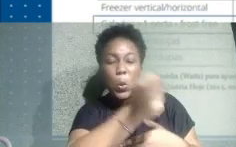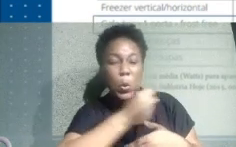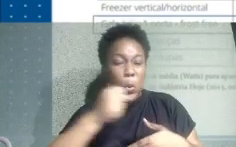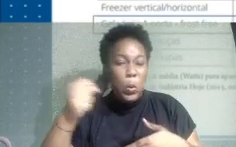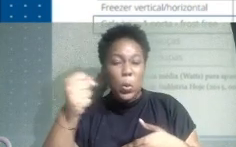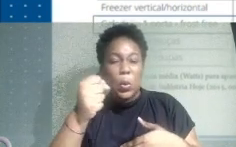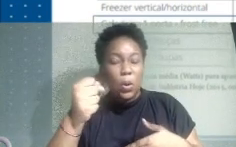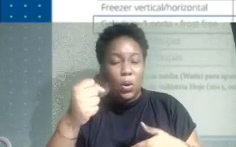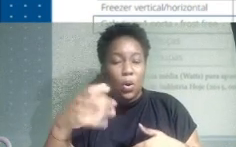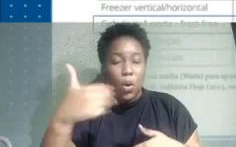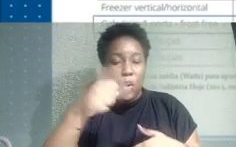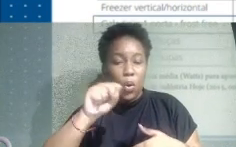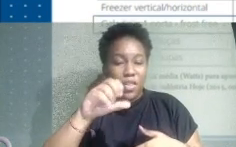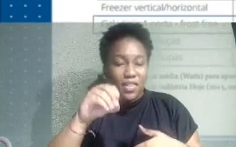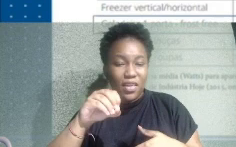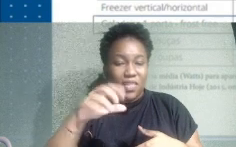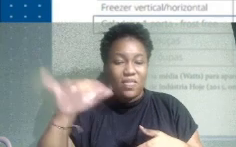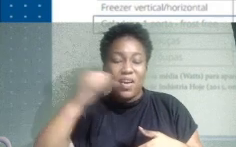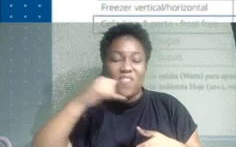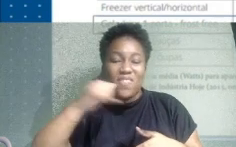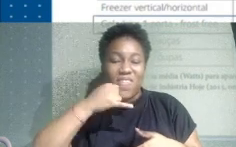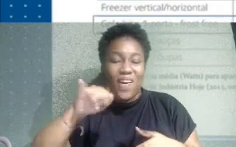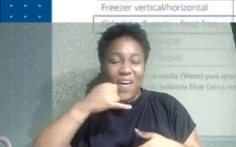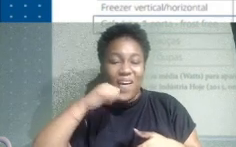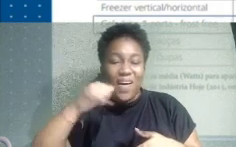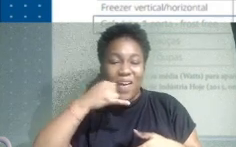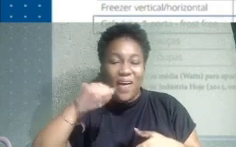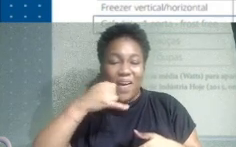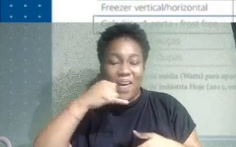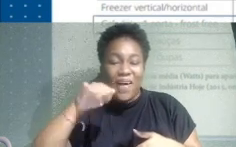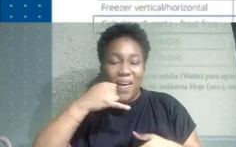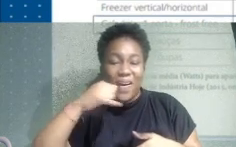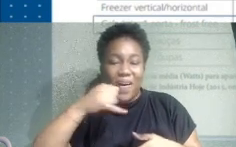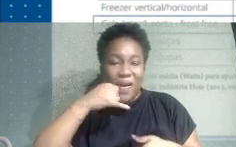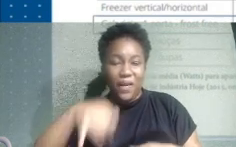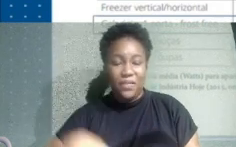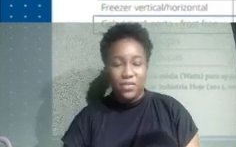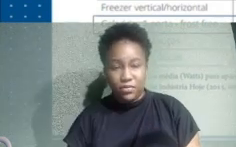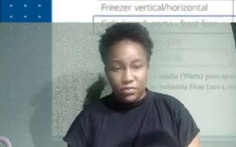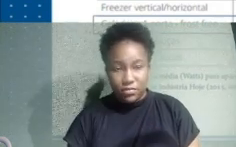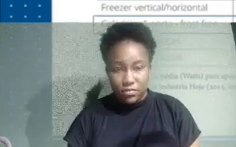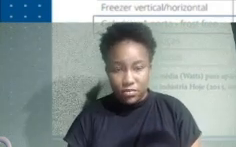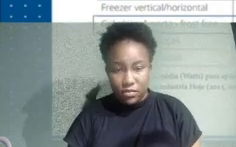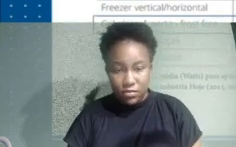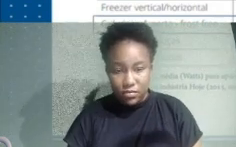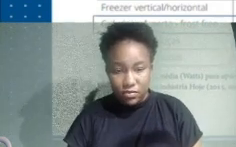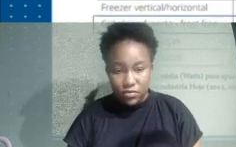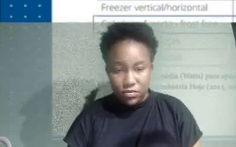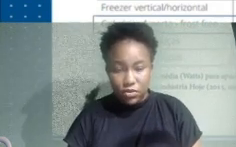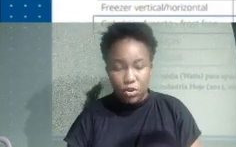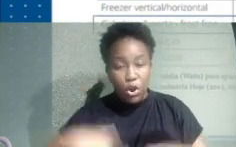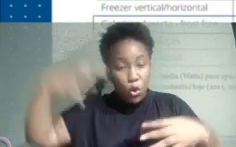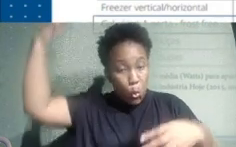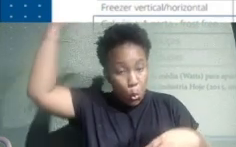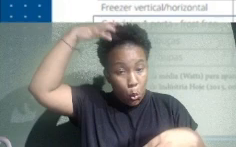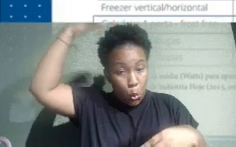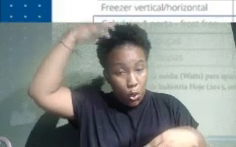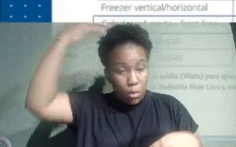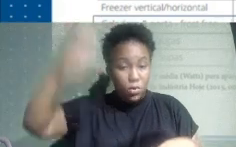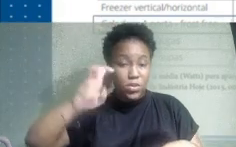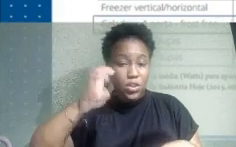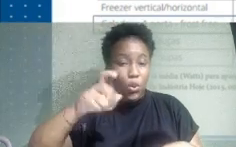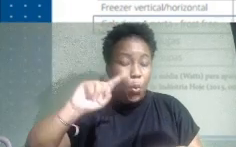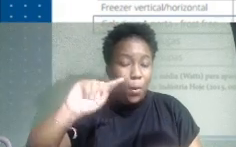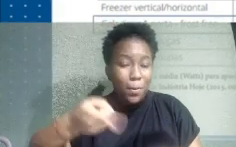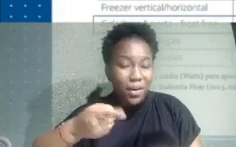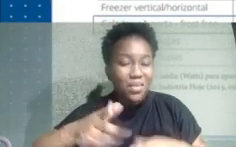80 watts. Olha a diferença de potência com relação ao chuveiro. Chuveiro 5.000, geladeira 80. Só que a